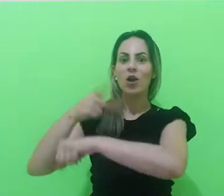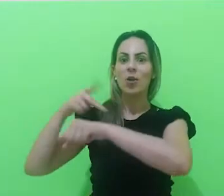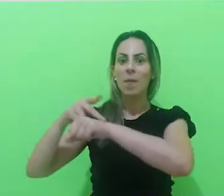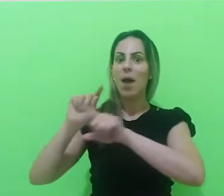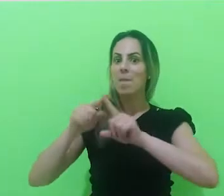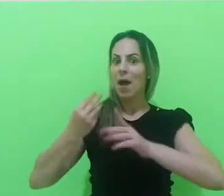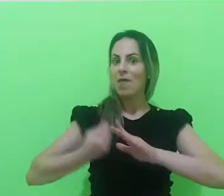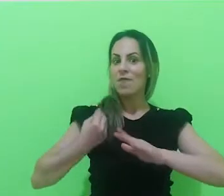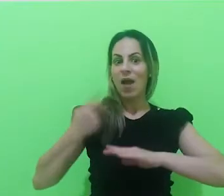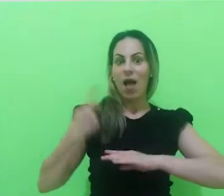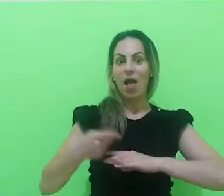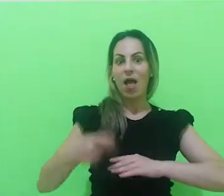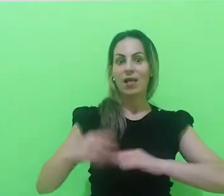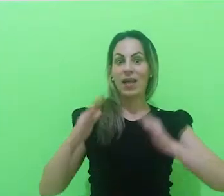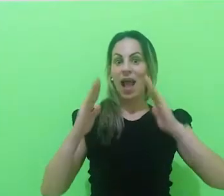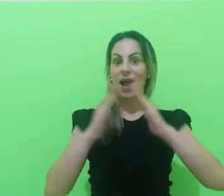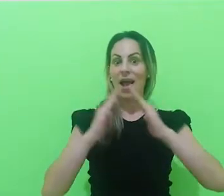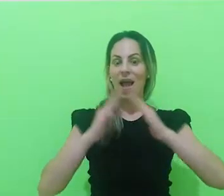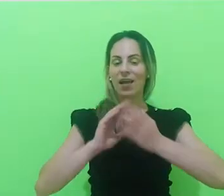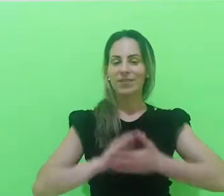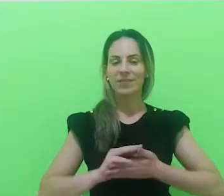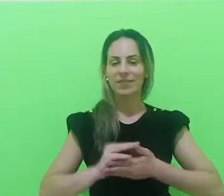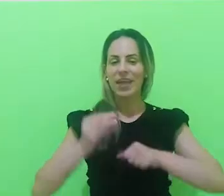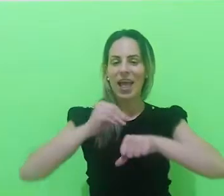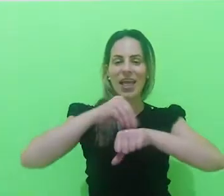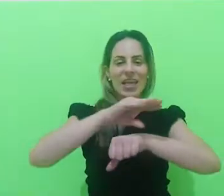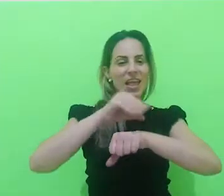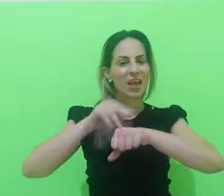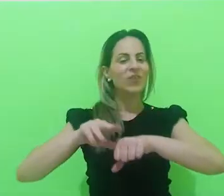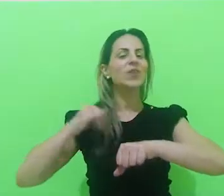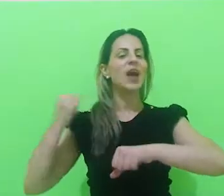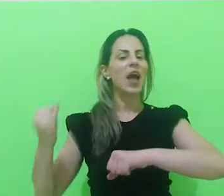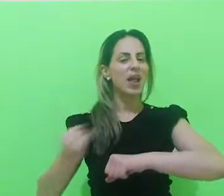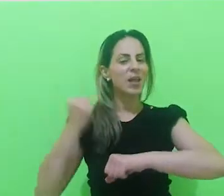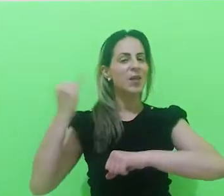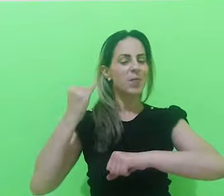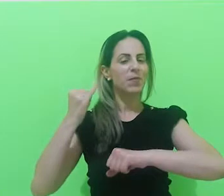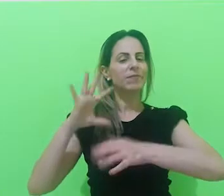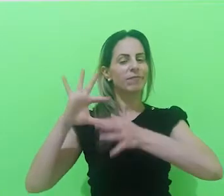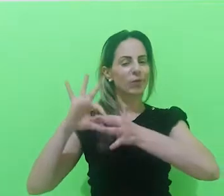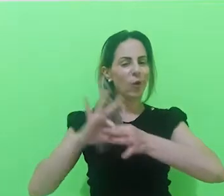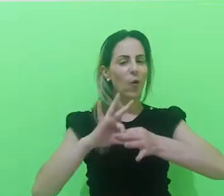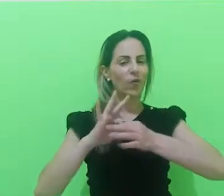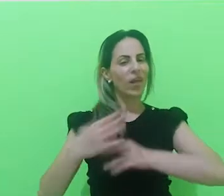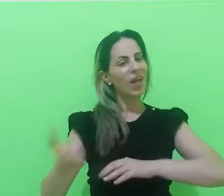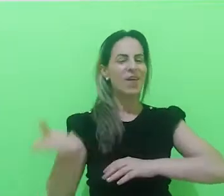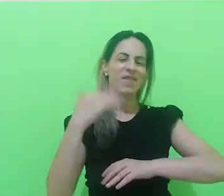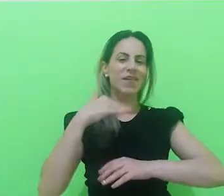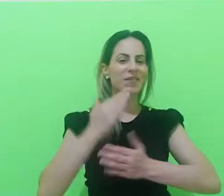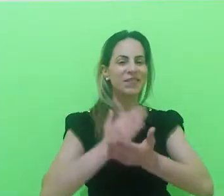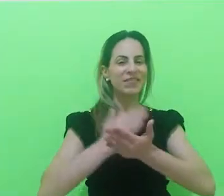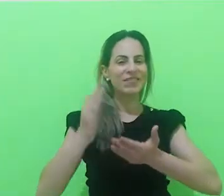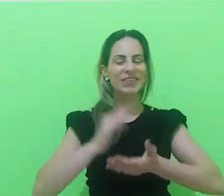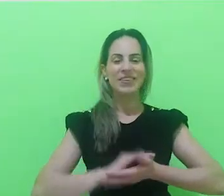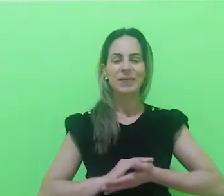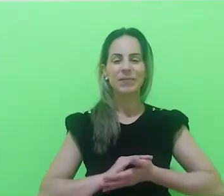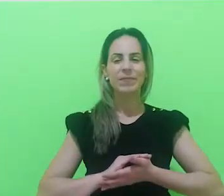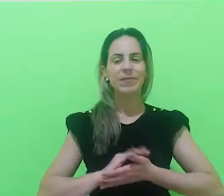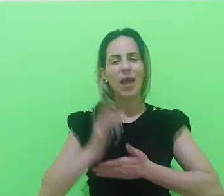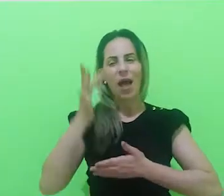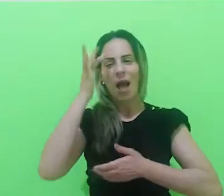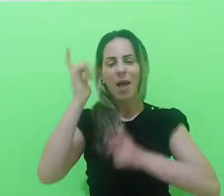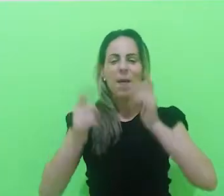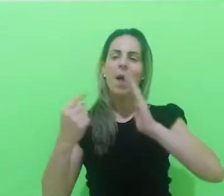aqui, dentro da sua própria casa. E algumas dicas vão ser importantes dentro desse contexto. Vamos lá? Algumas pessoas me